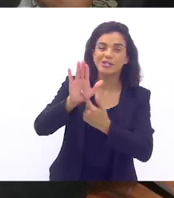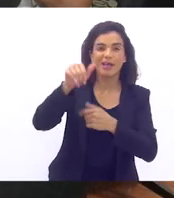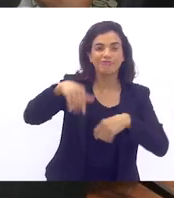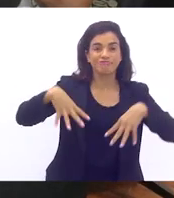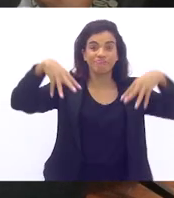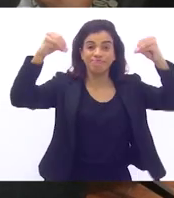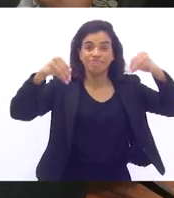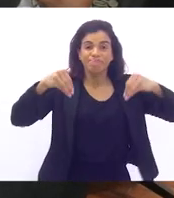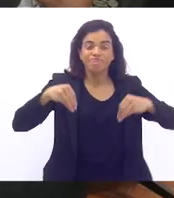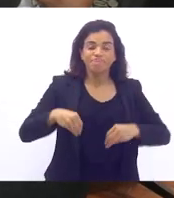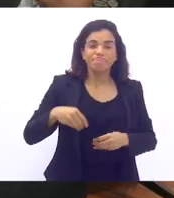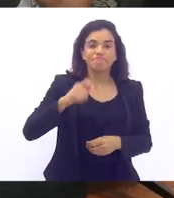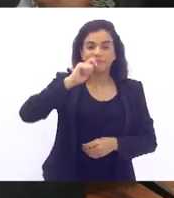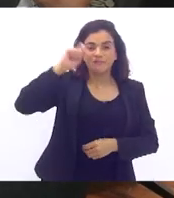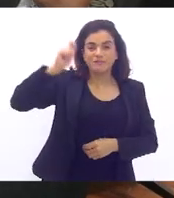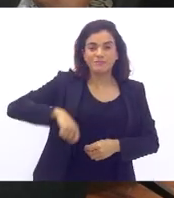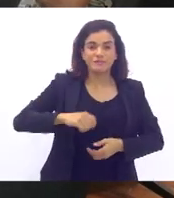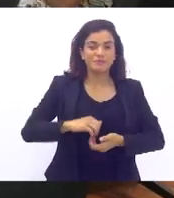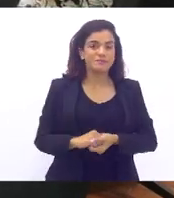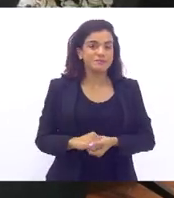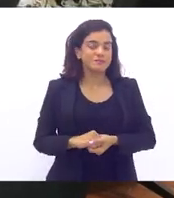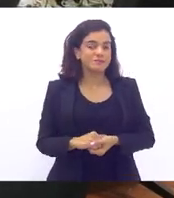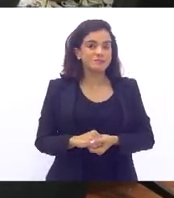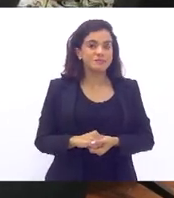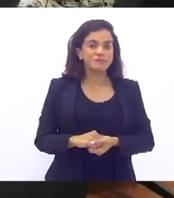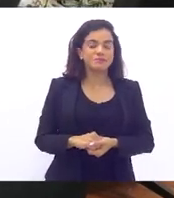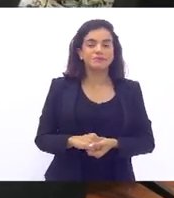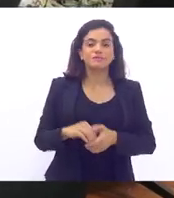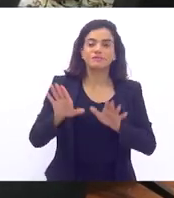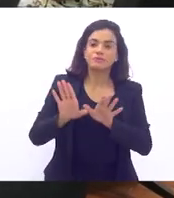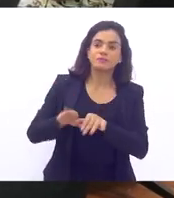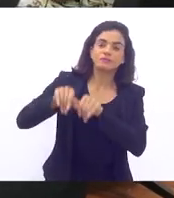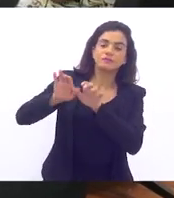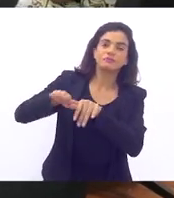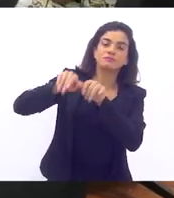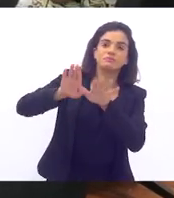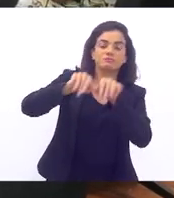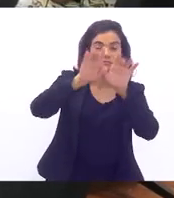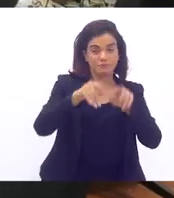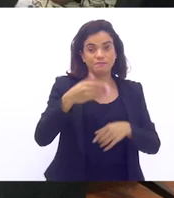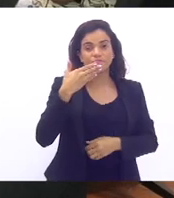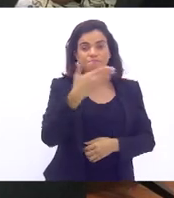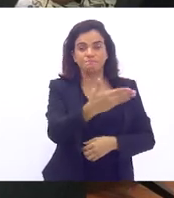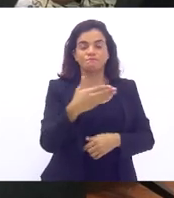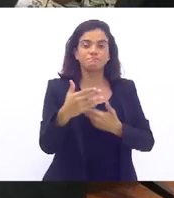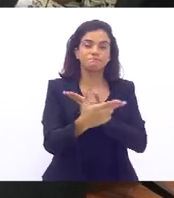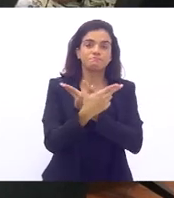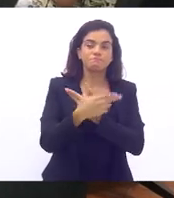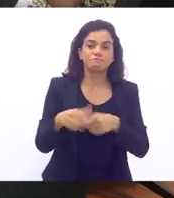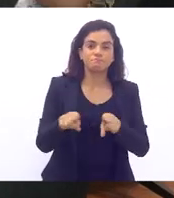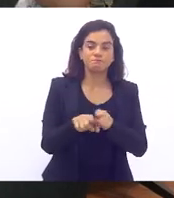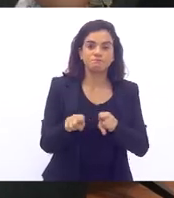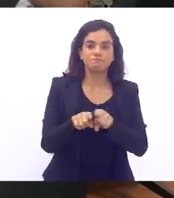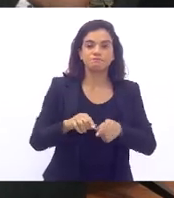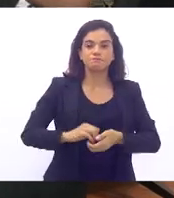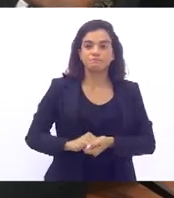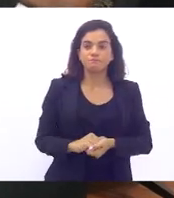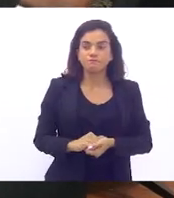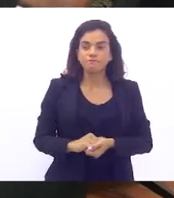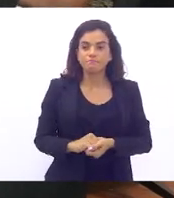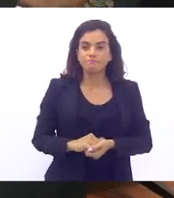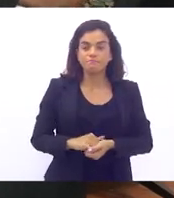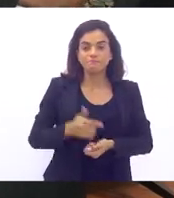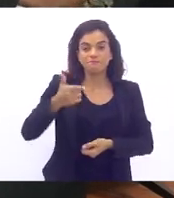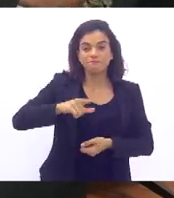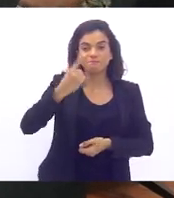Tiradentes e vamos Olha só para fazer no Cristo Redentor também é mais uma